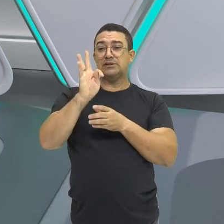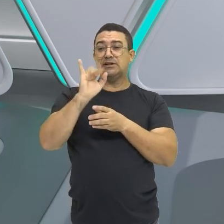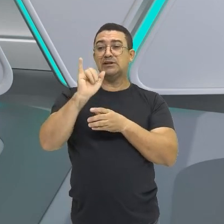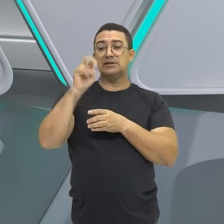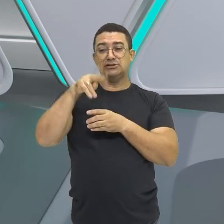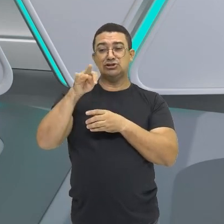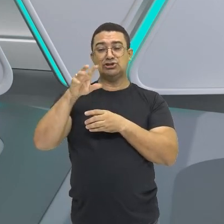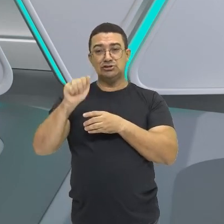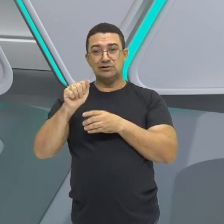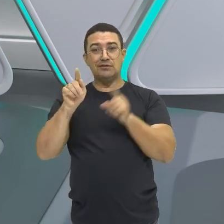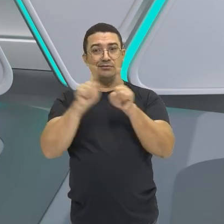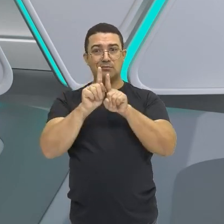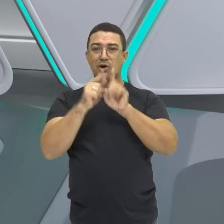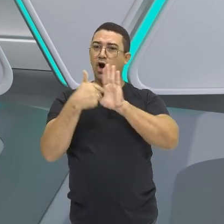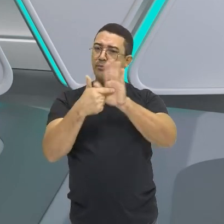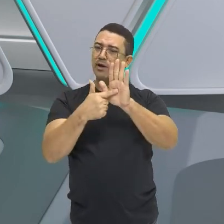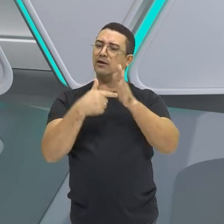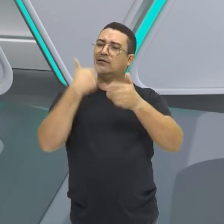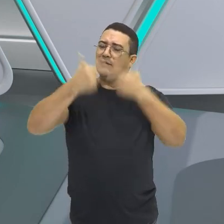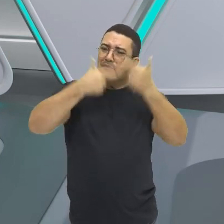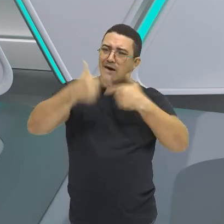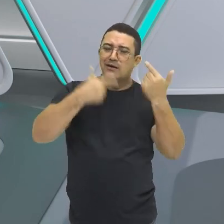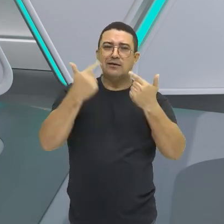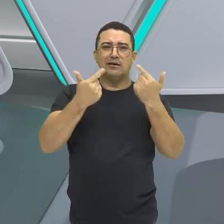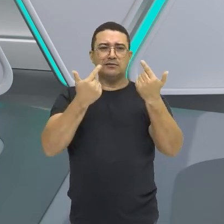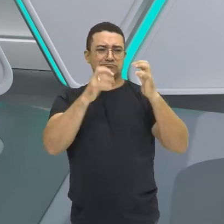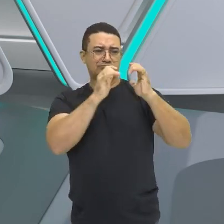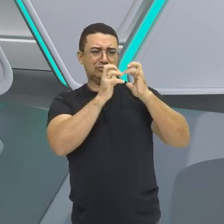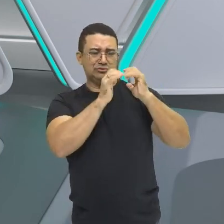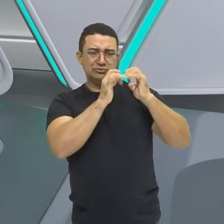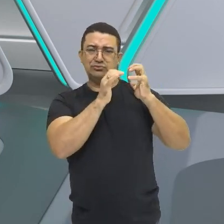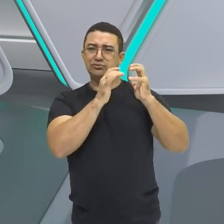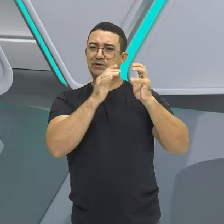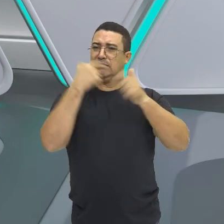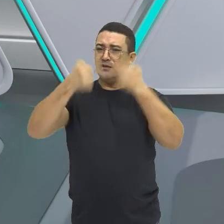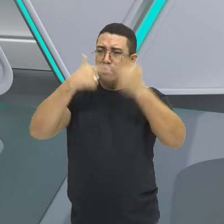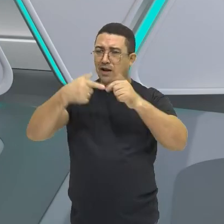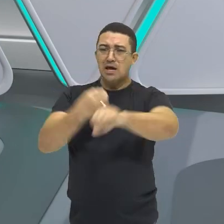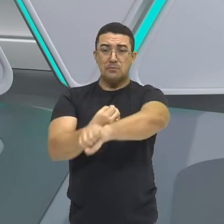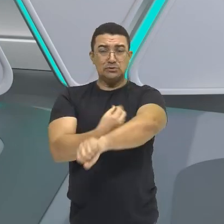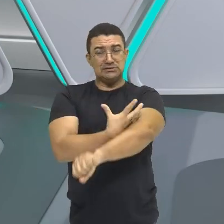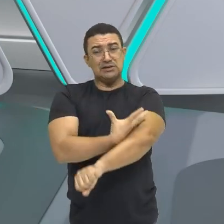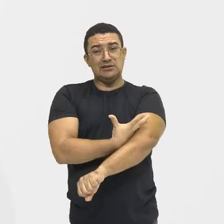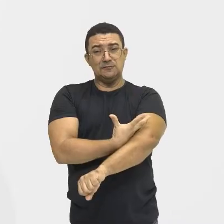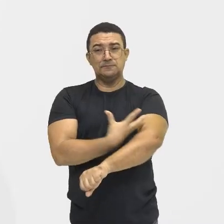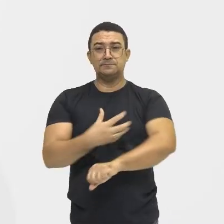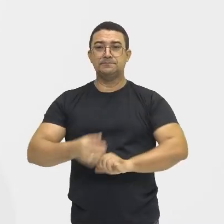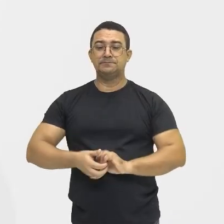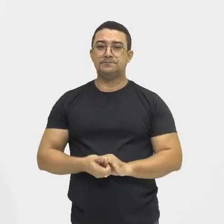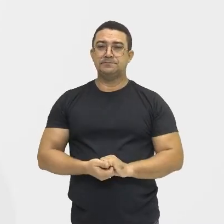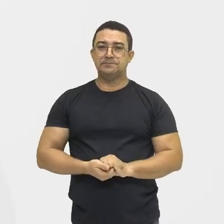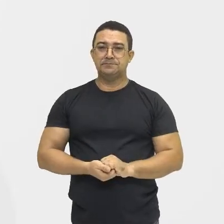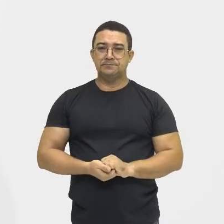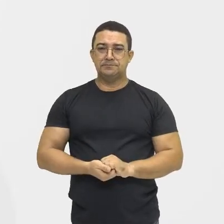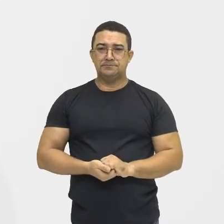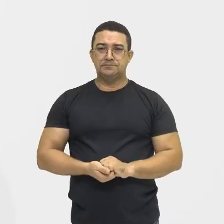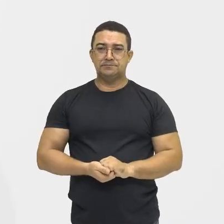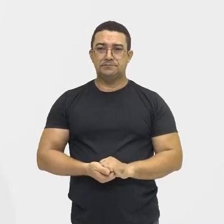o psicológico, trabalhar essas emoções. Continuando as características da